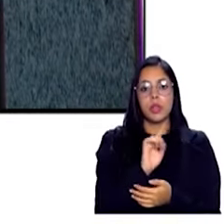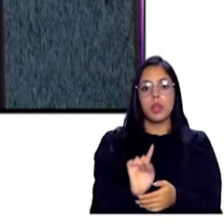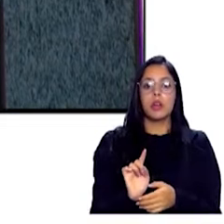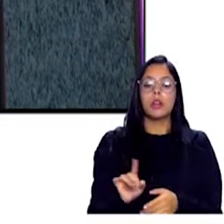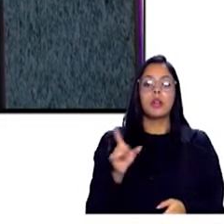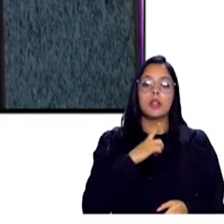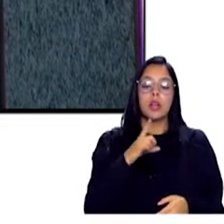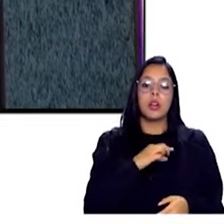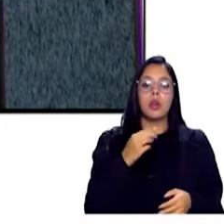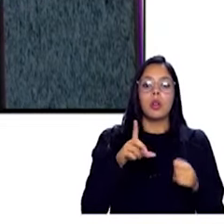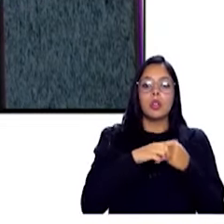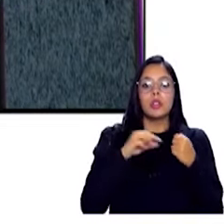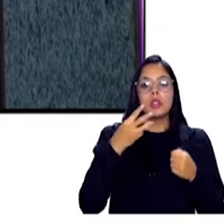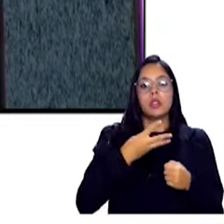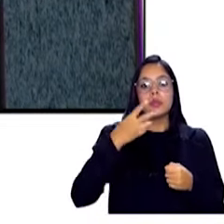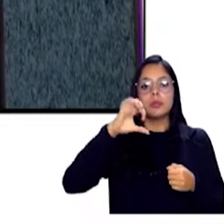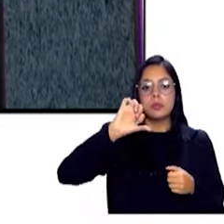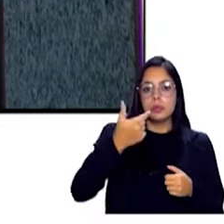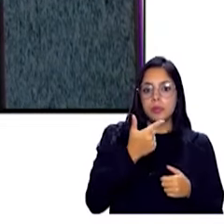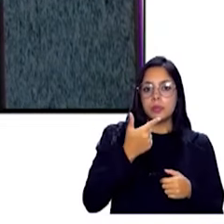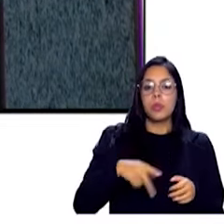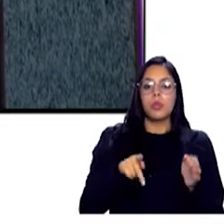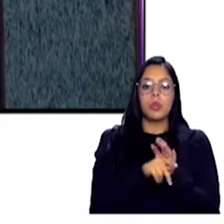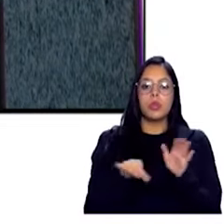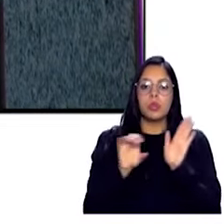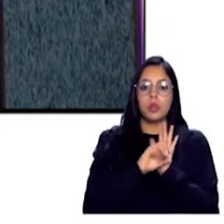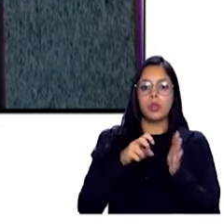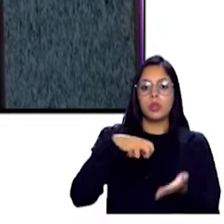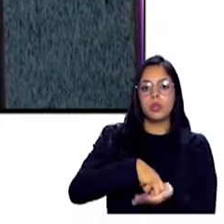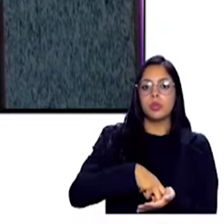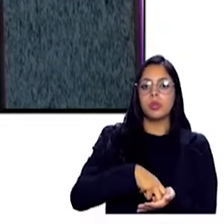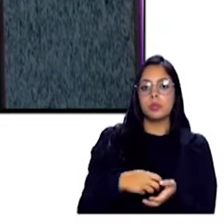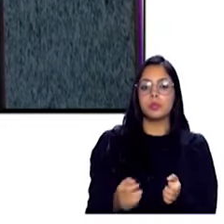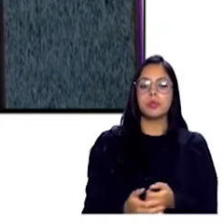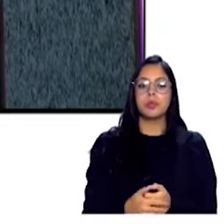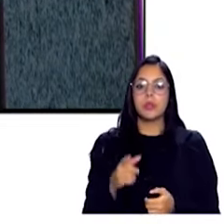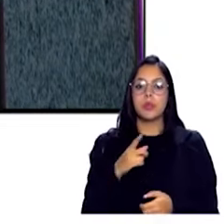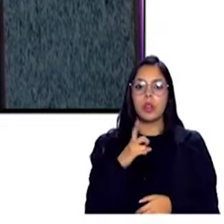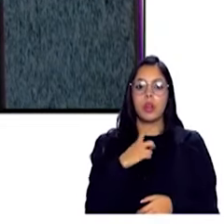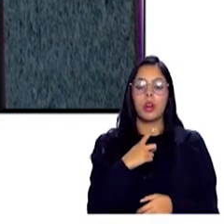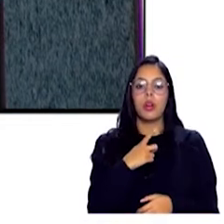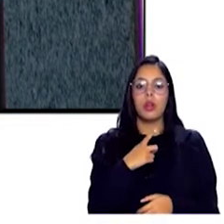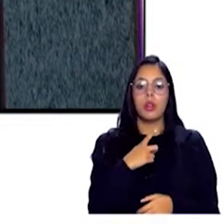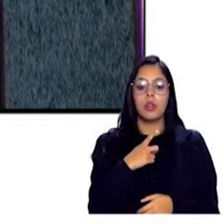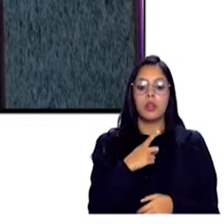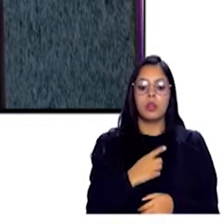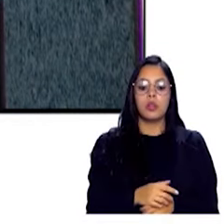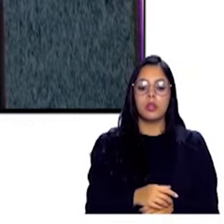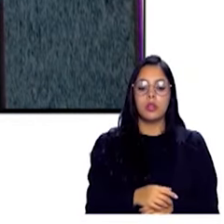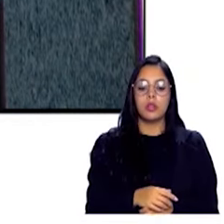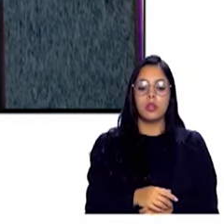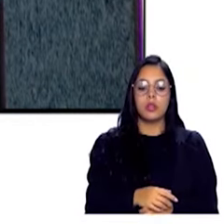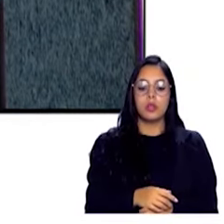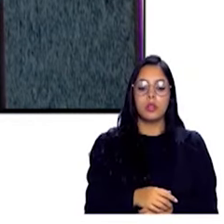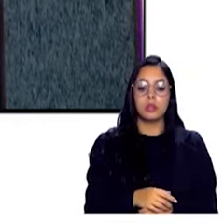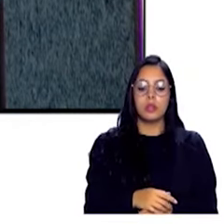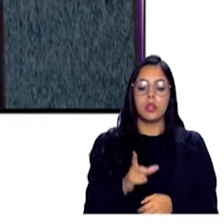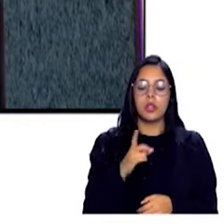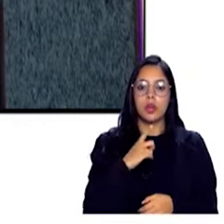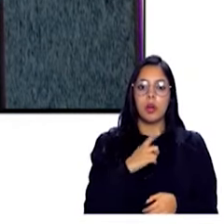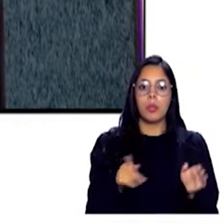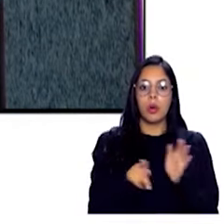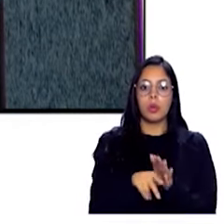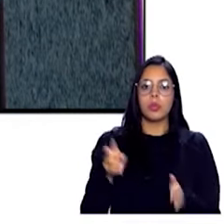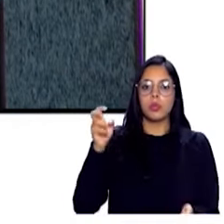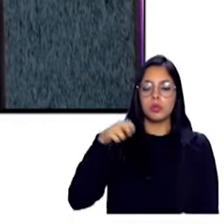392 do código penal o artigo 392 do cóigo desculpe do Código de Processo Penal